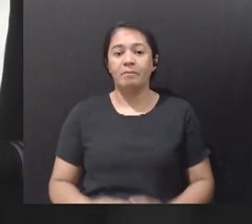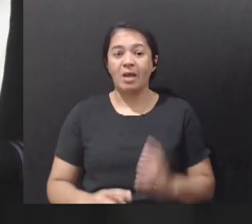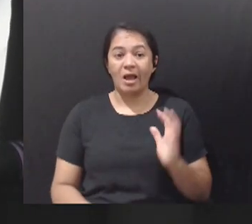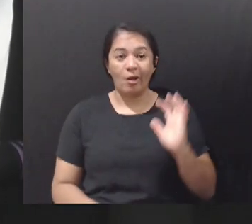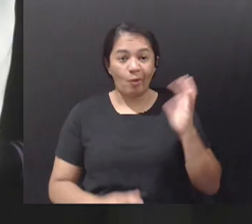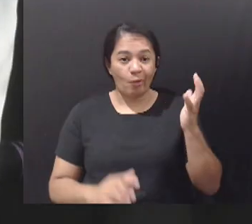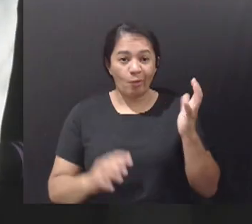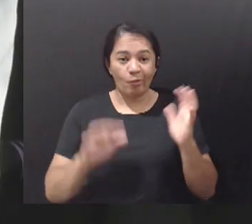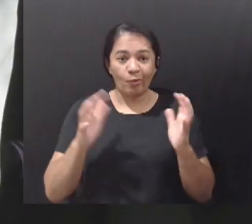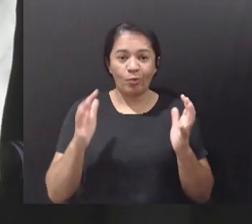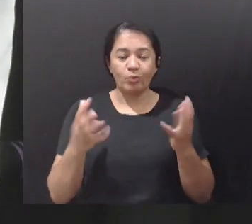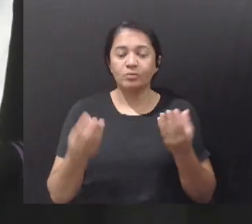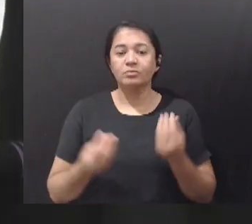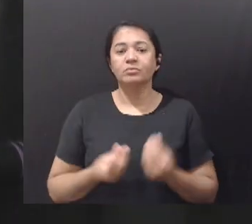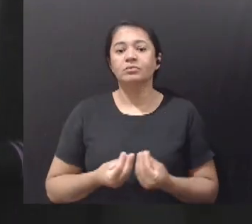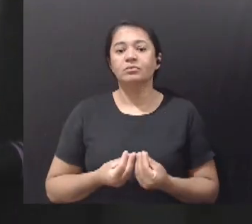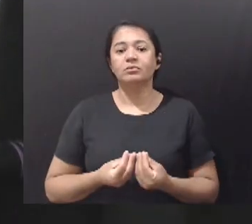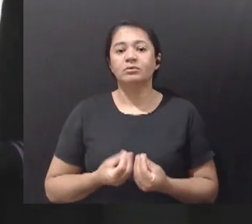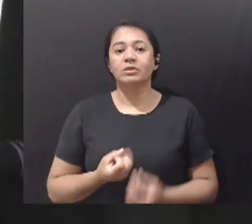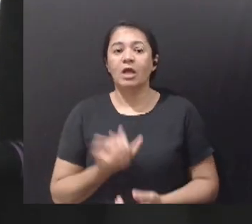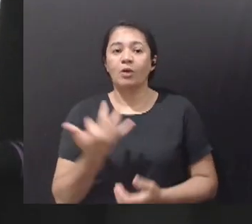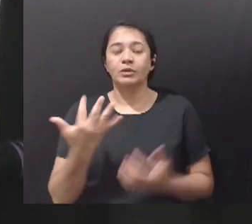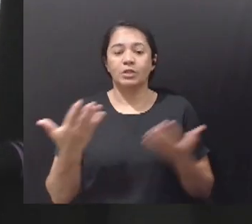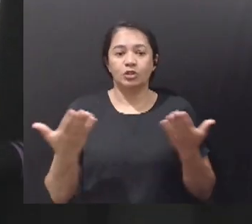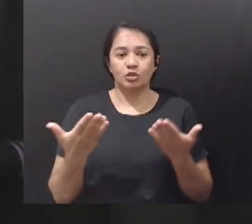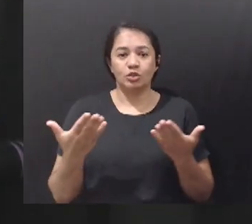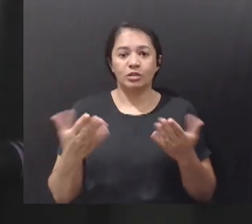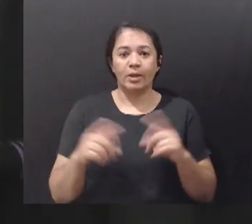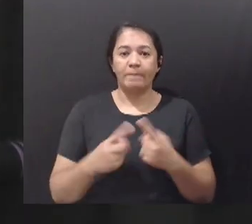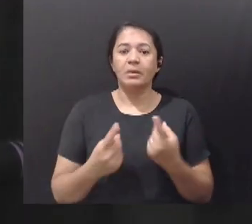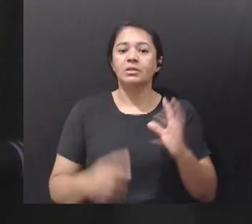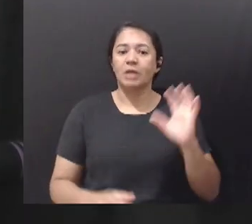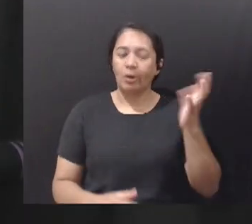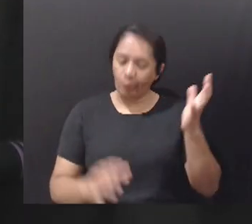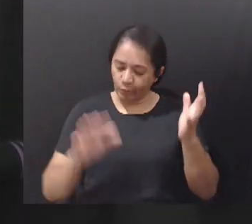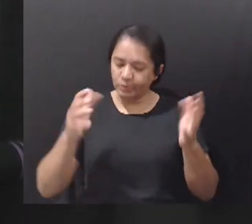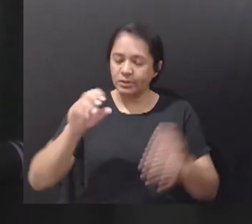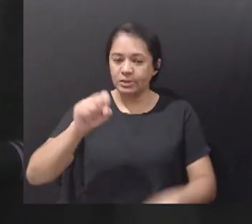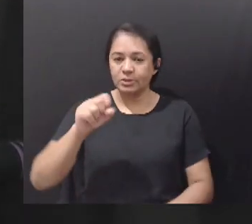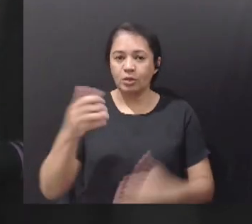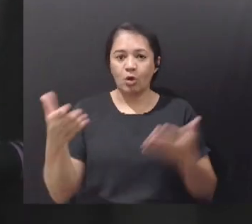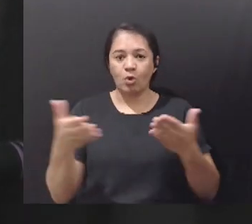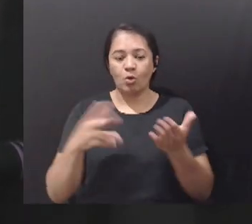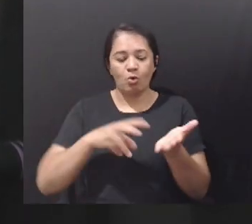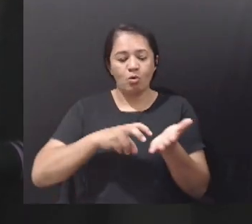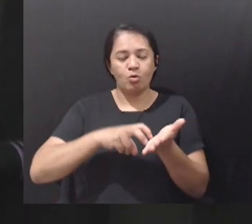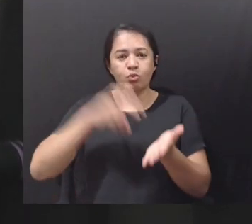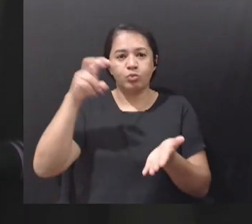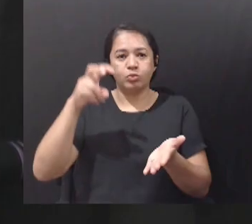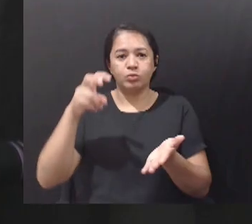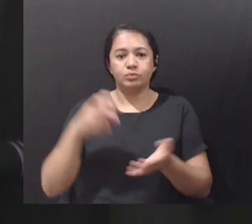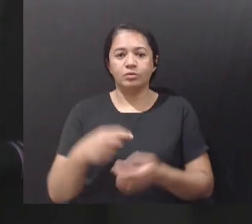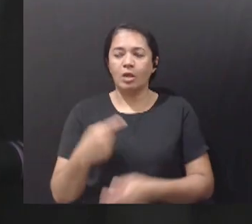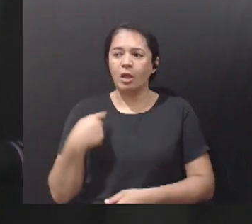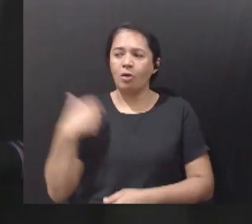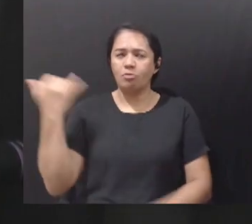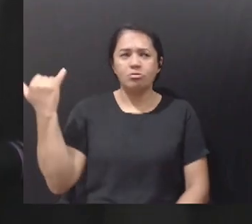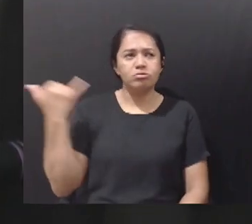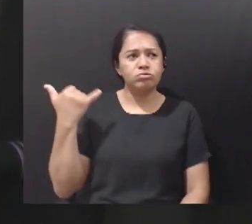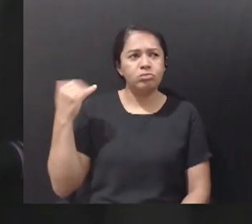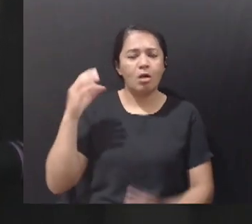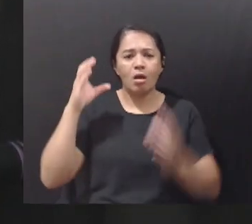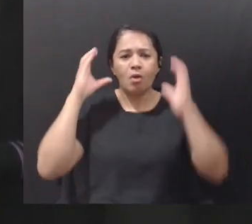não na proporção de hoje, mas acontecia. Hoje de manhã, logo cedo, eu ouvi numa rádio,